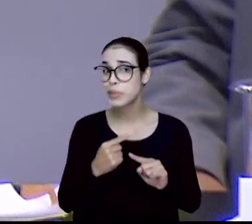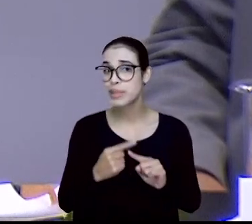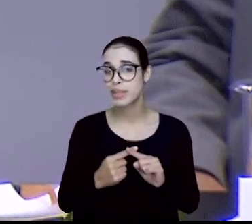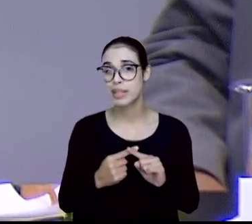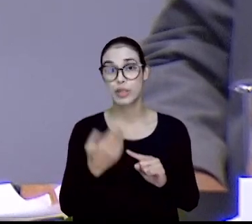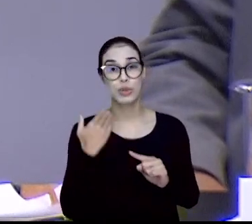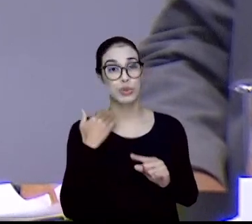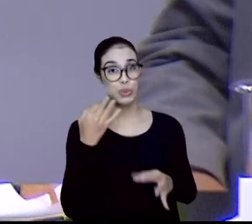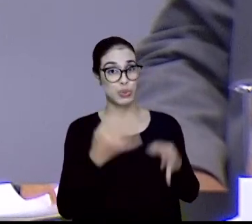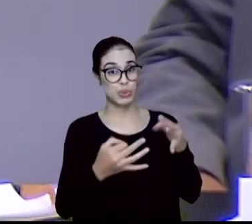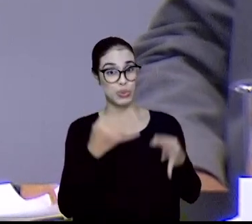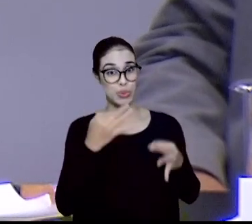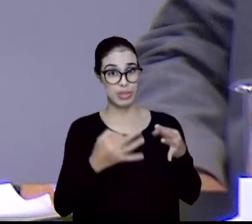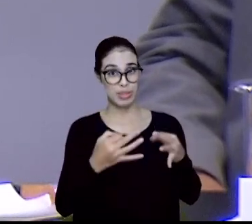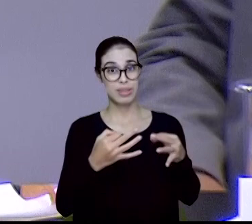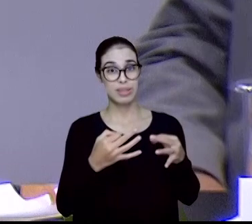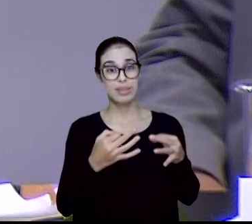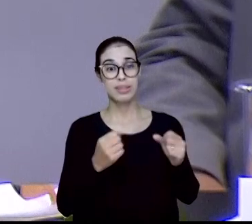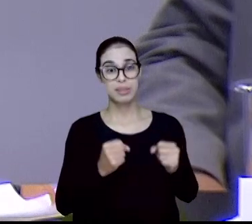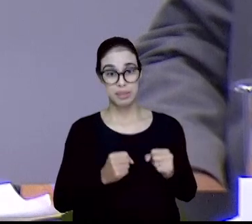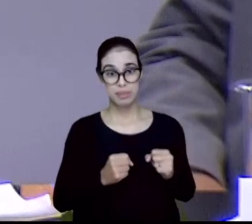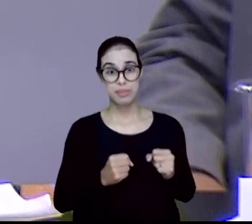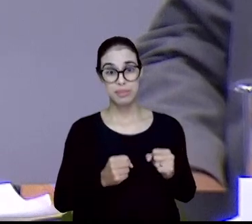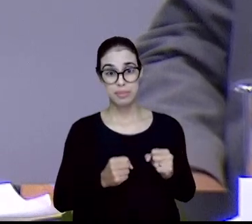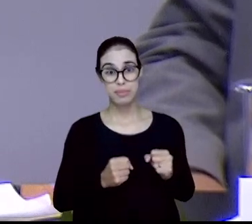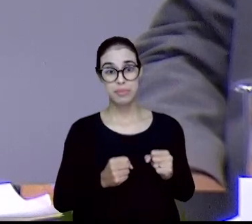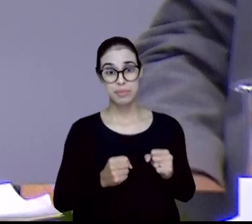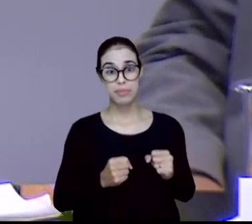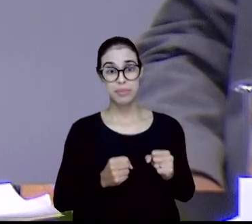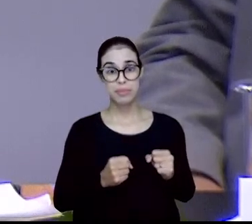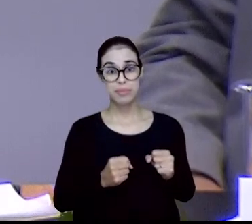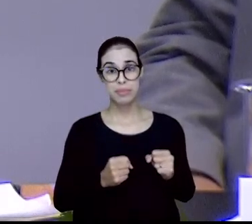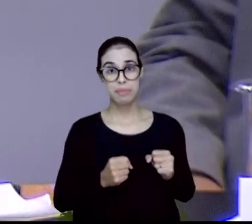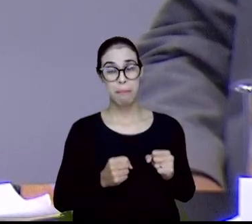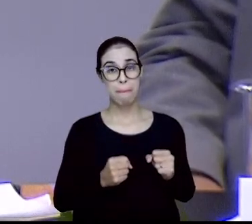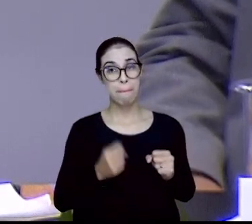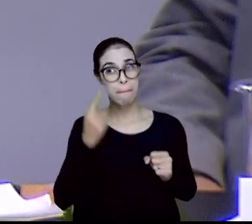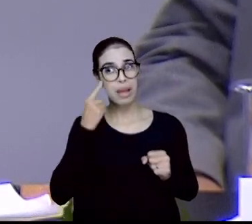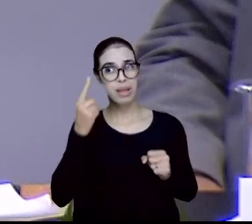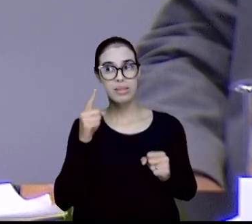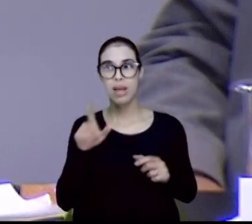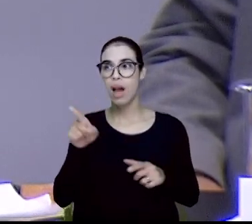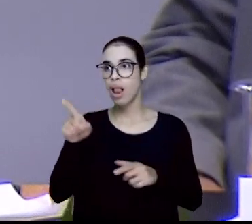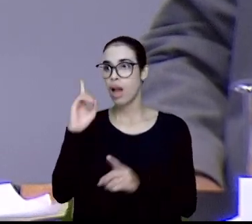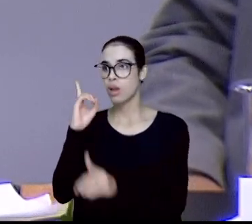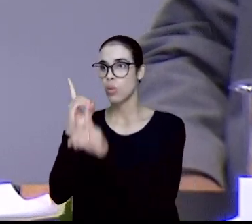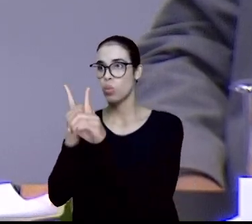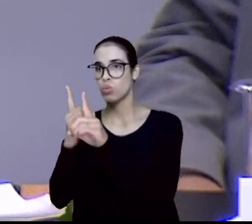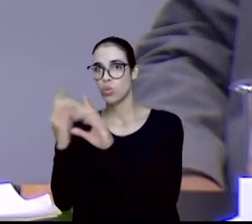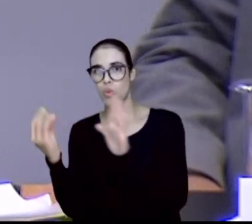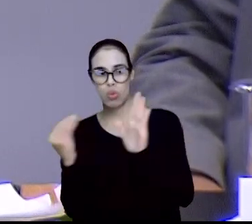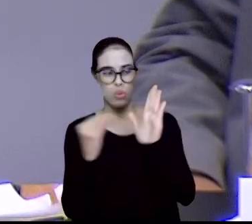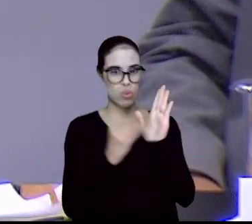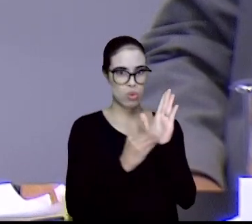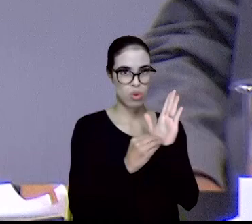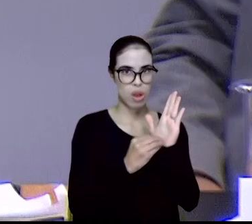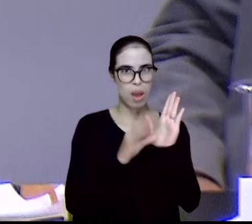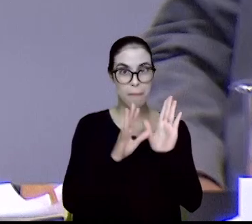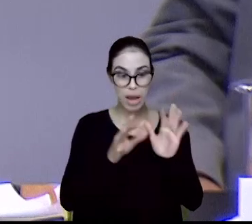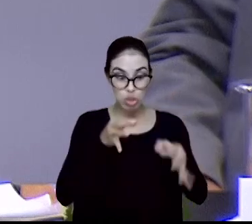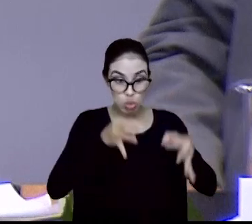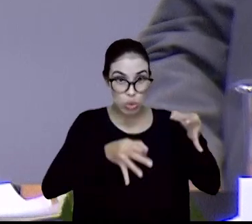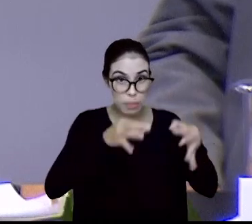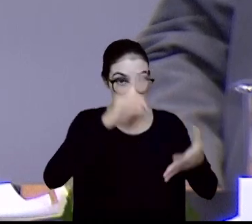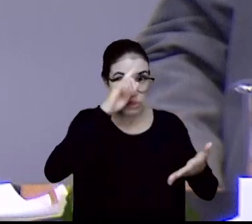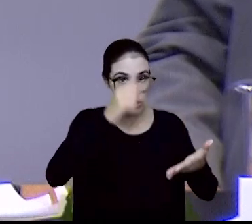até delegar a atribuição para a inteligência artificial, mas não a responsabilidade. Aliás, a gente aprende isso em